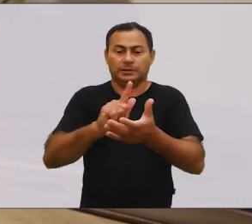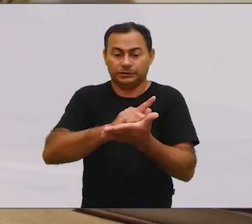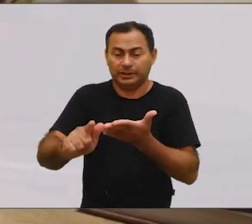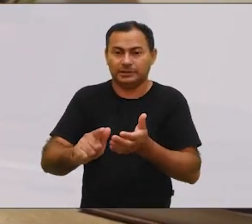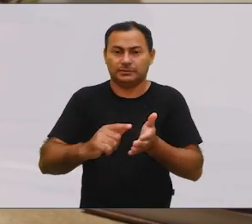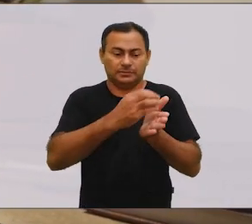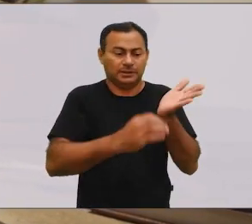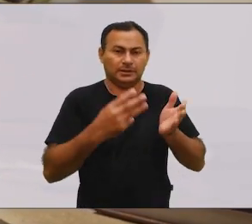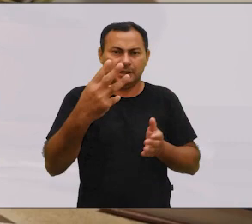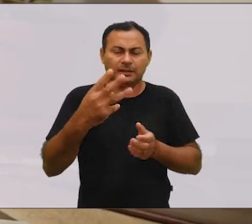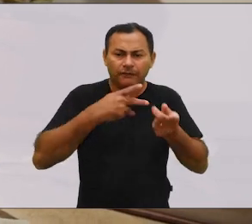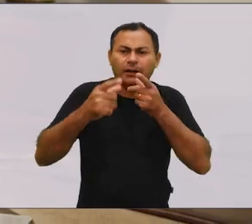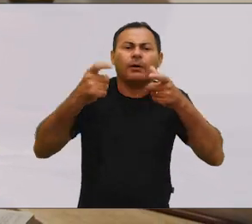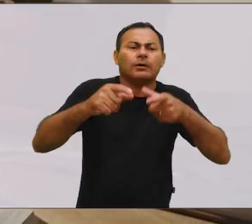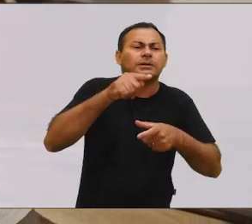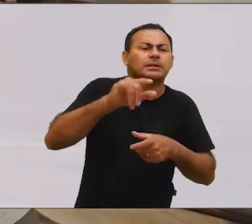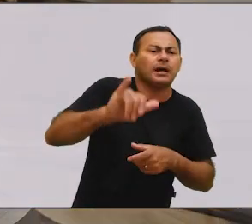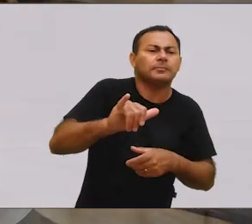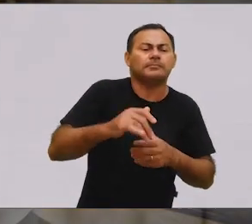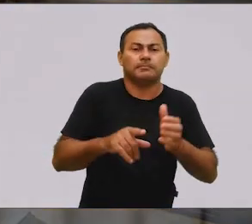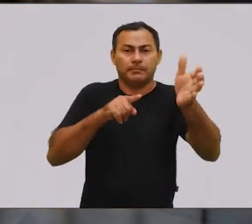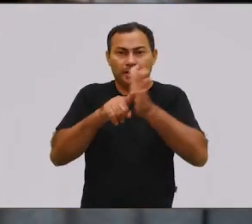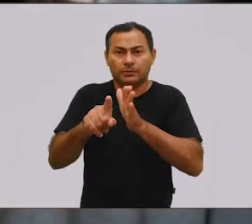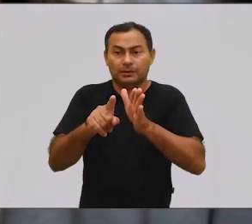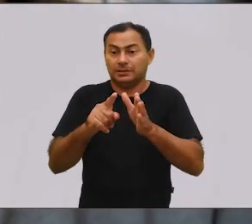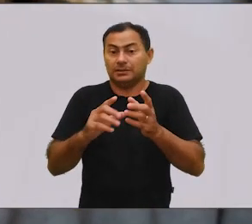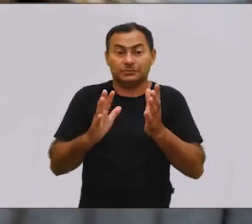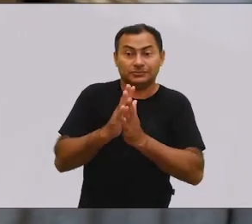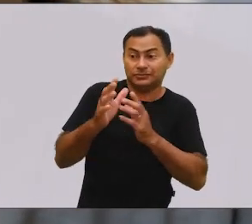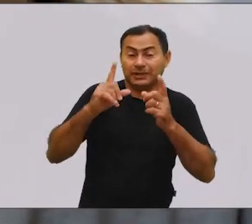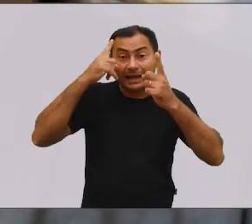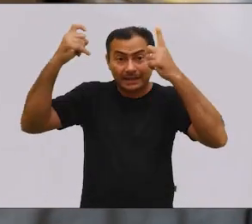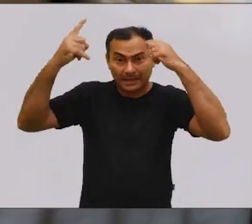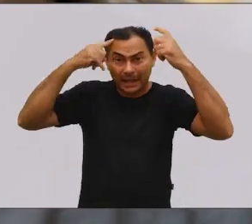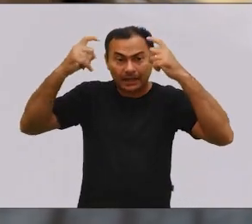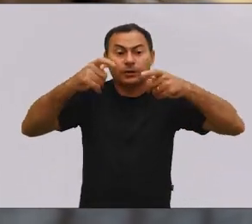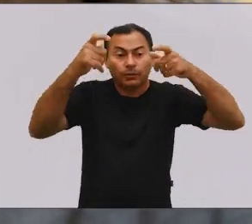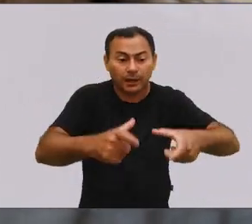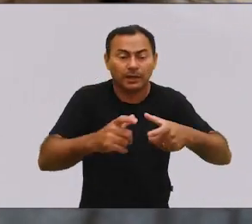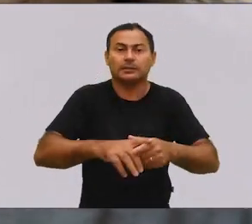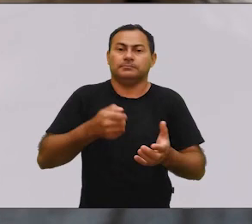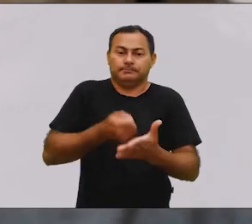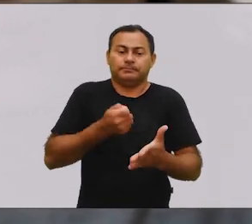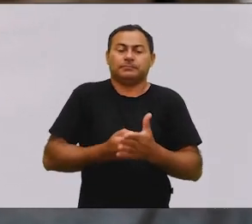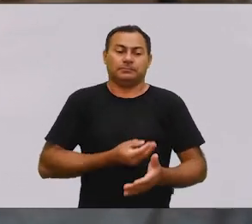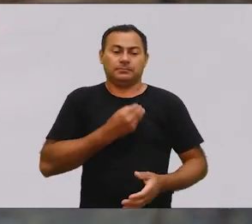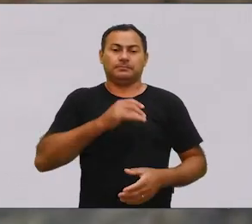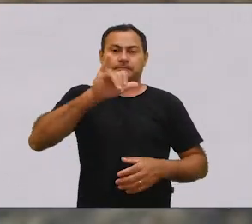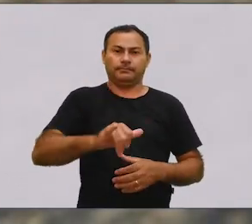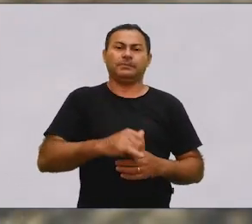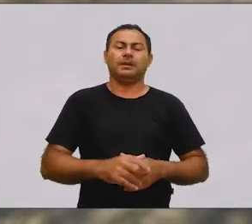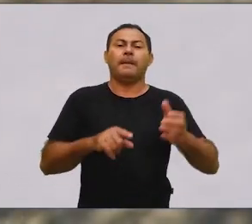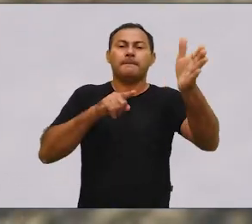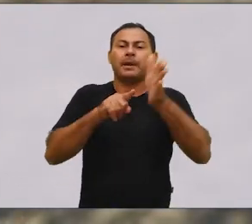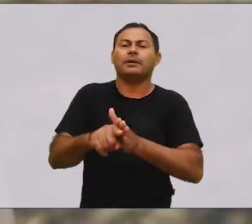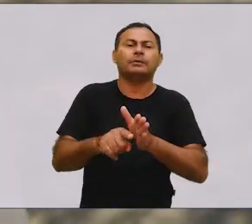Gênesis 3: onde está você? Essa pergunta deixa implícita a ideia de que existe um lugar onde devemos estar. E